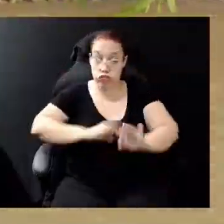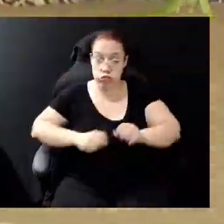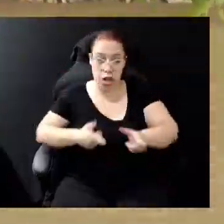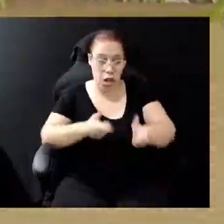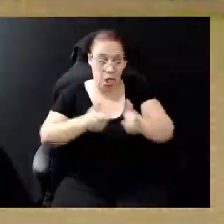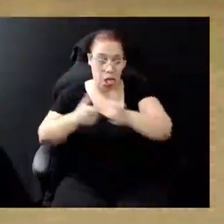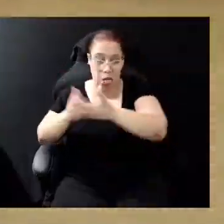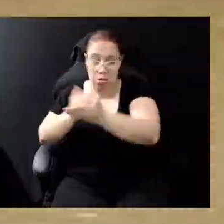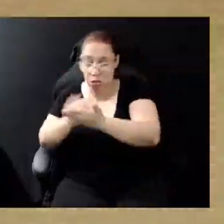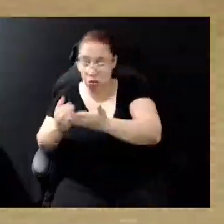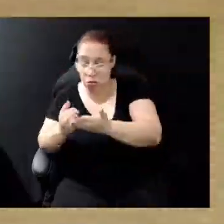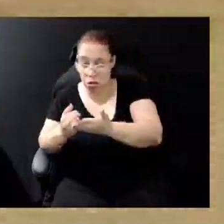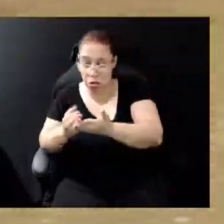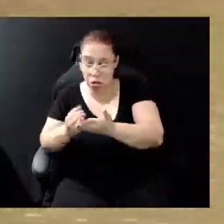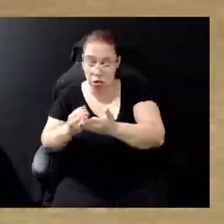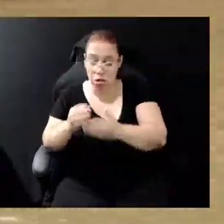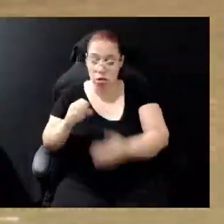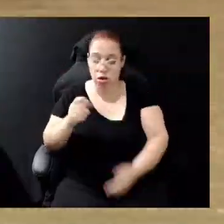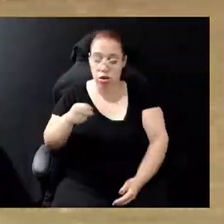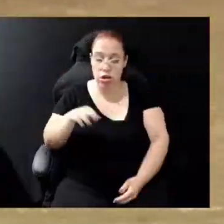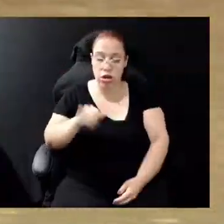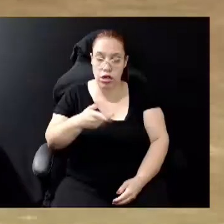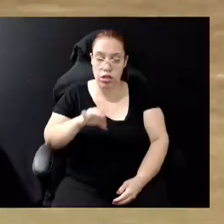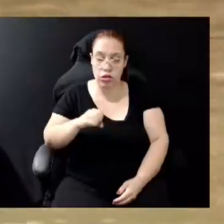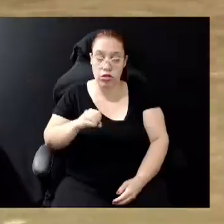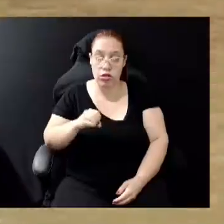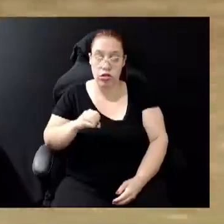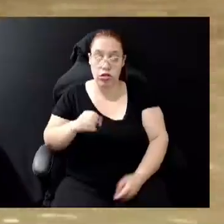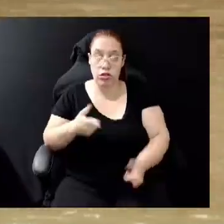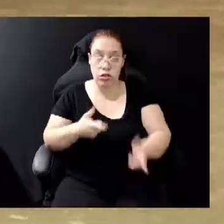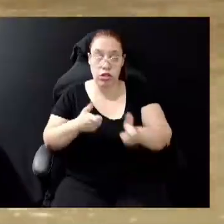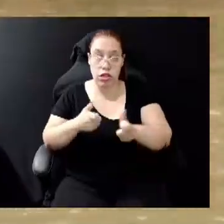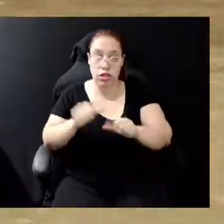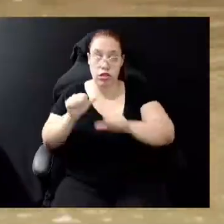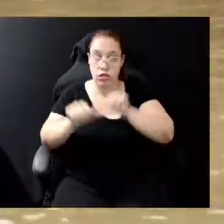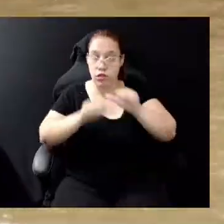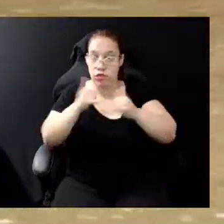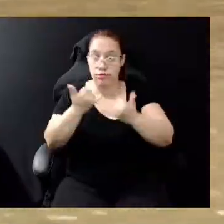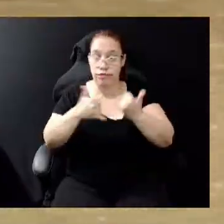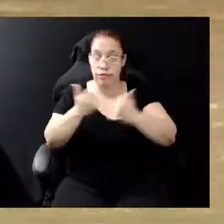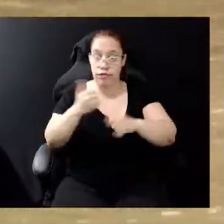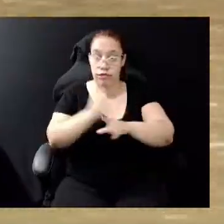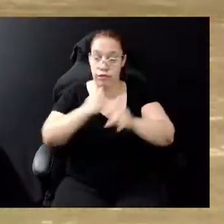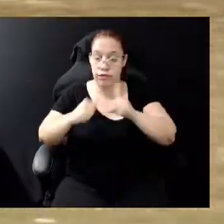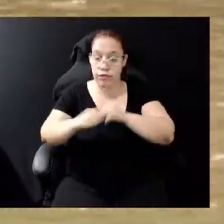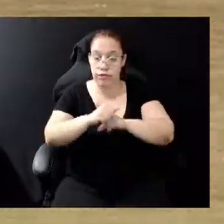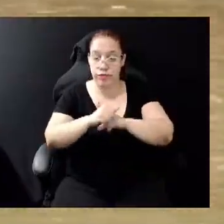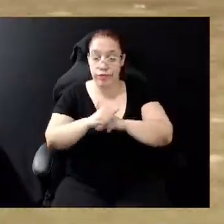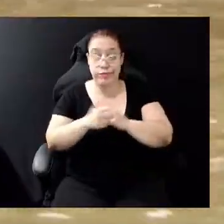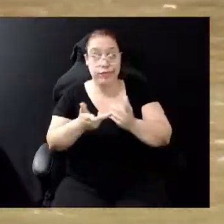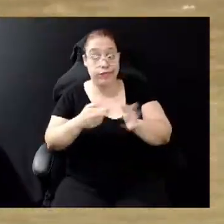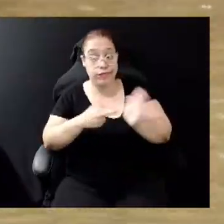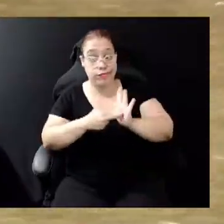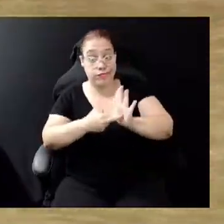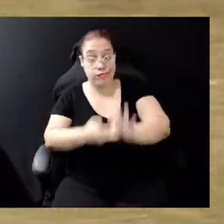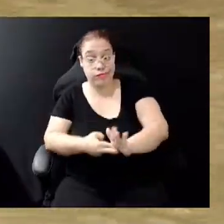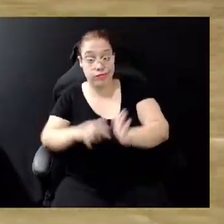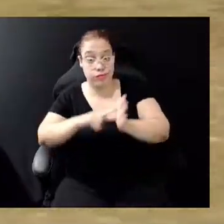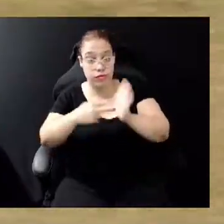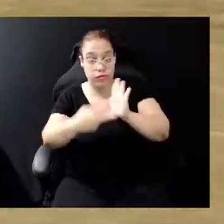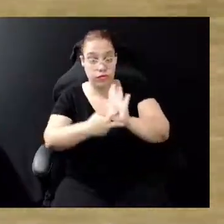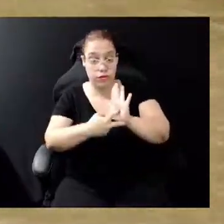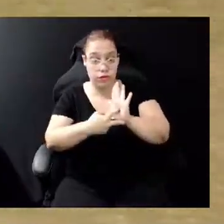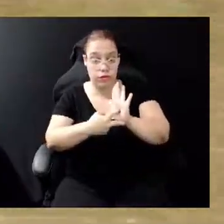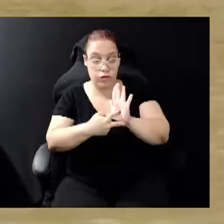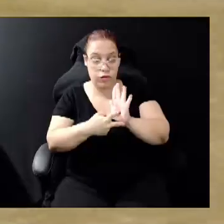da colonização por razões como a caça recreativa e sociais, representando símbolo de status e